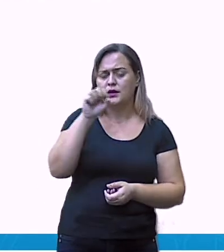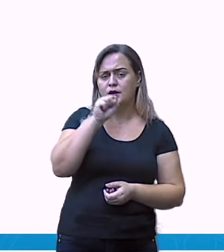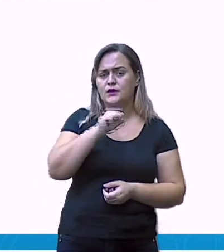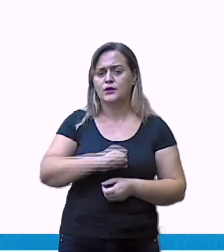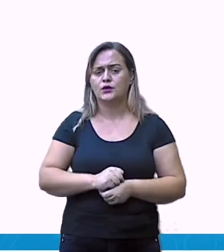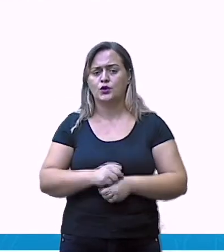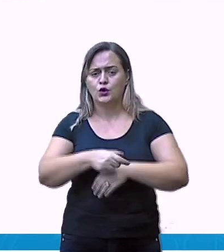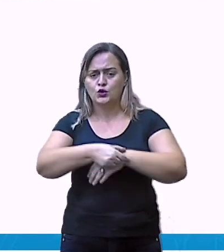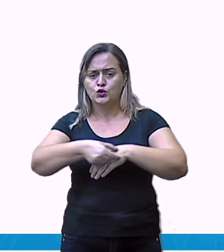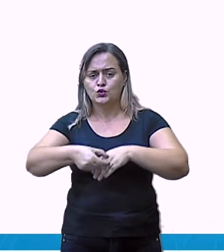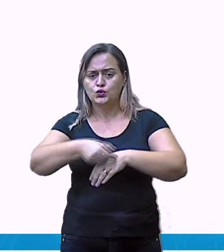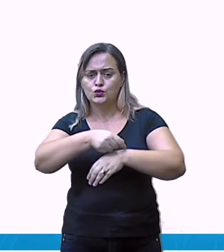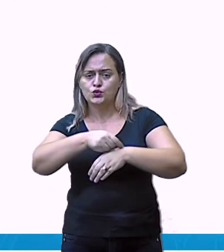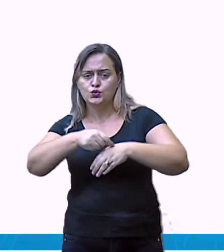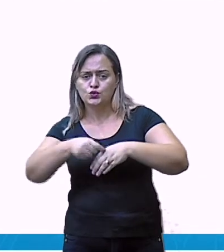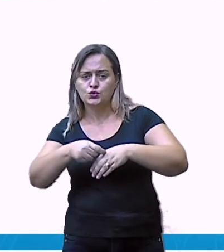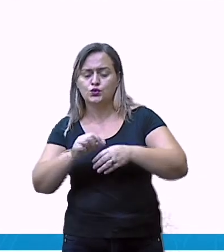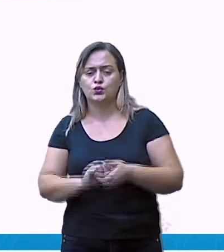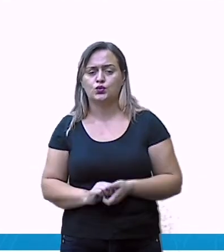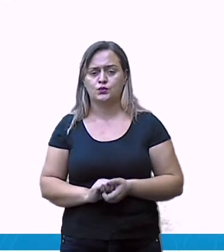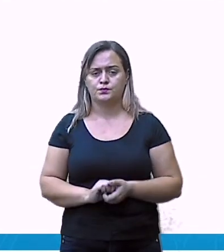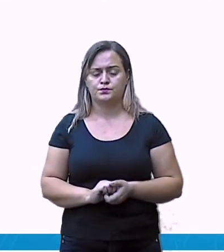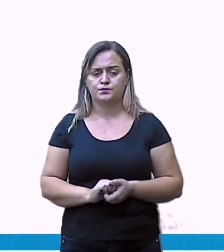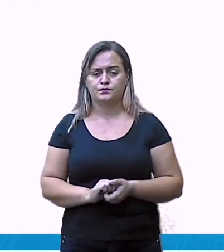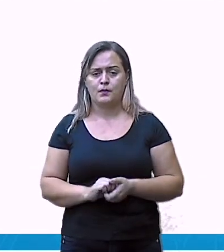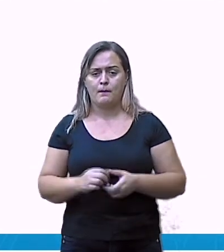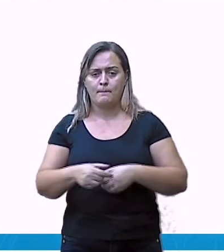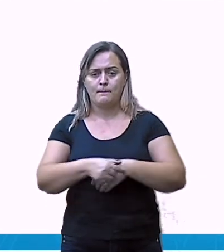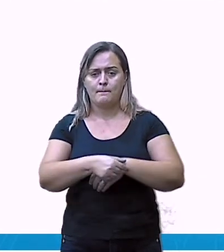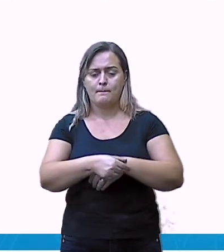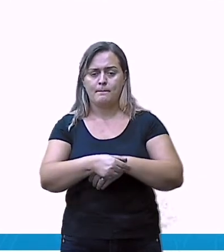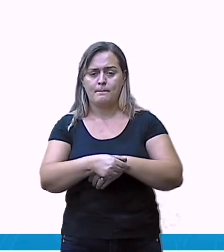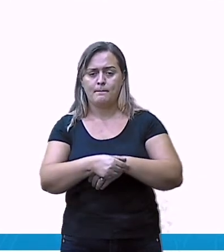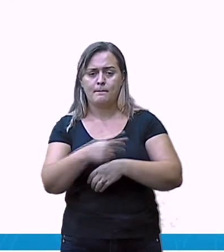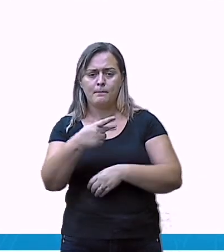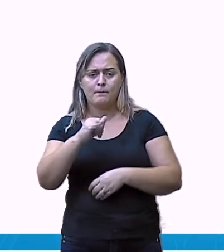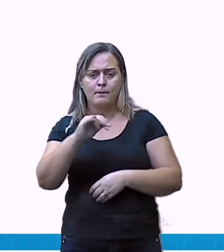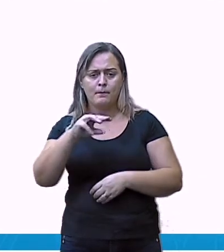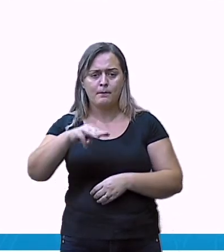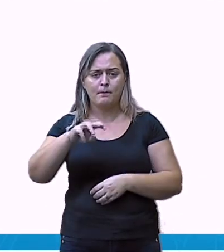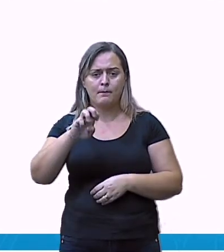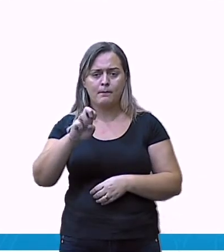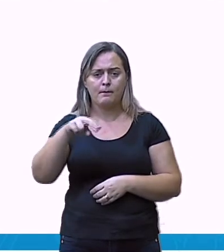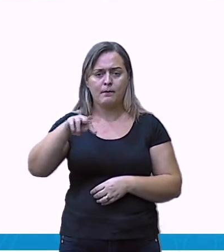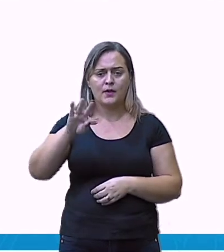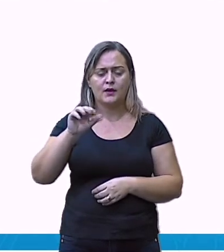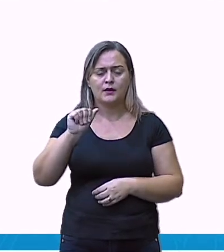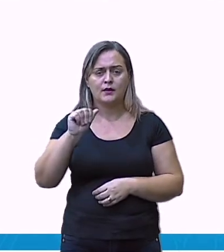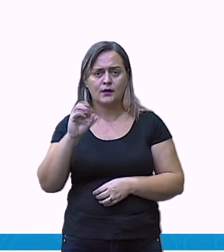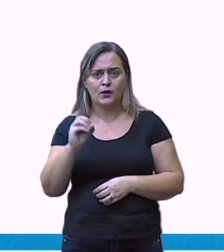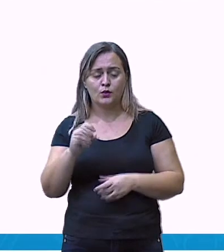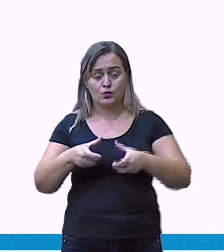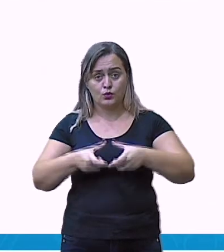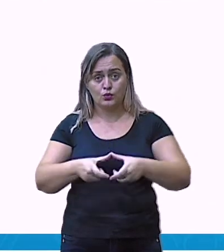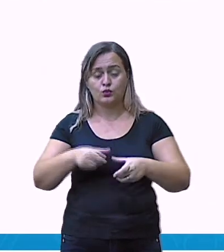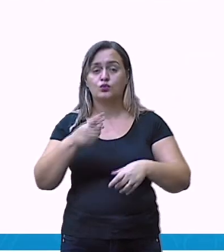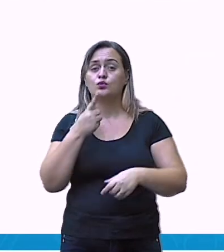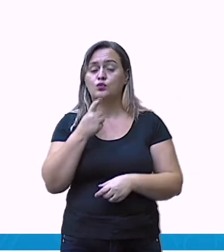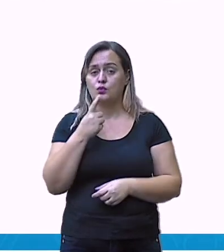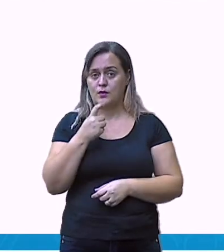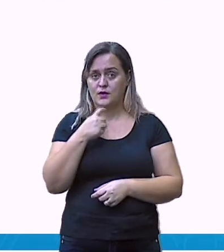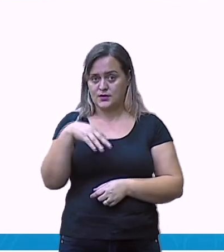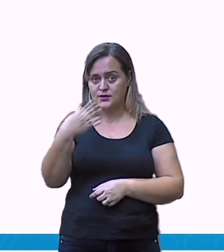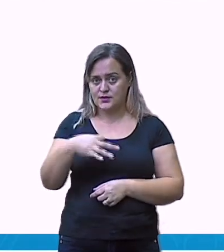votos, pimentão, 16 votos e, por último, tomate com 45 votos.